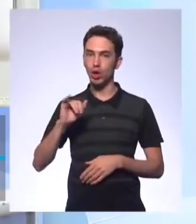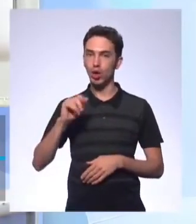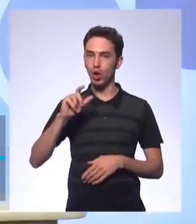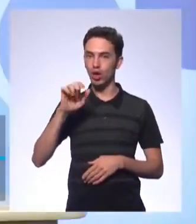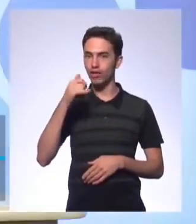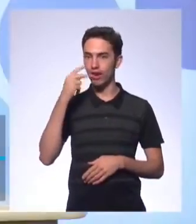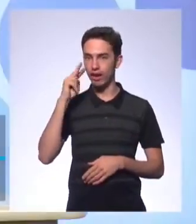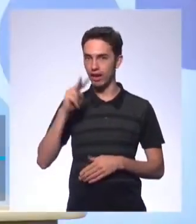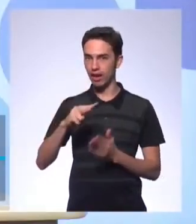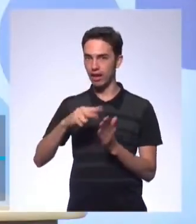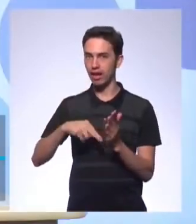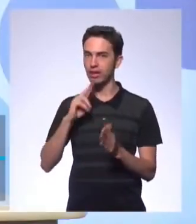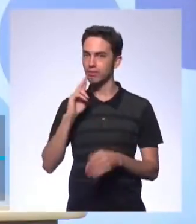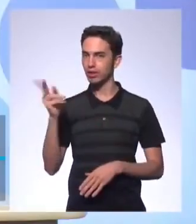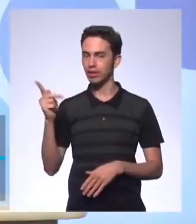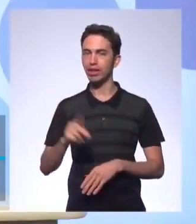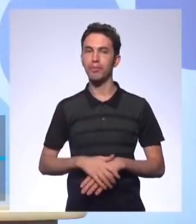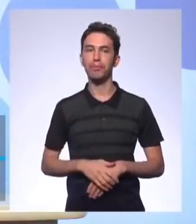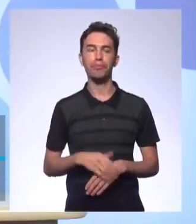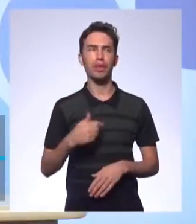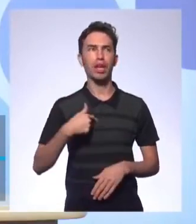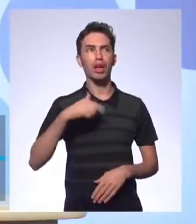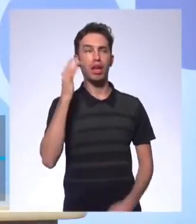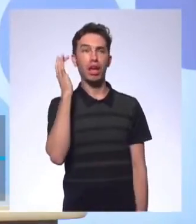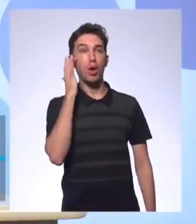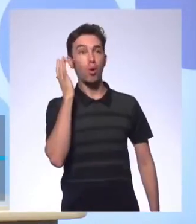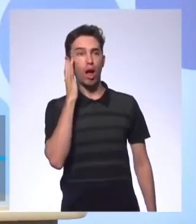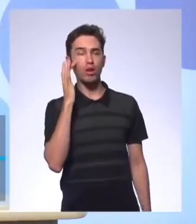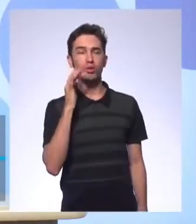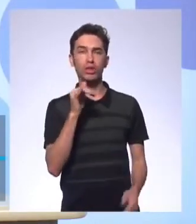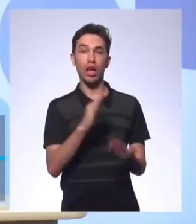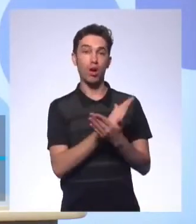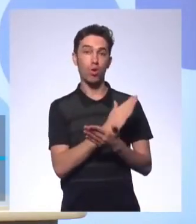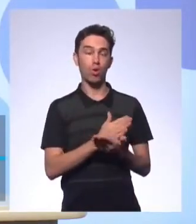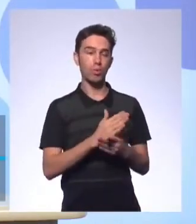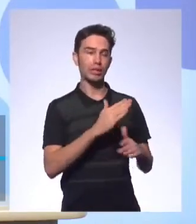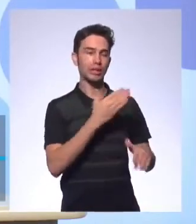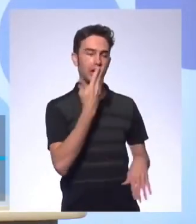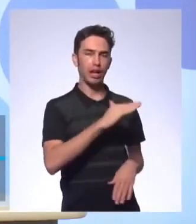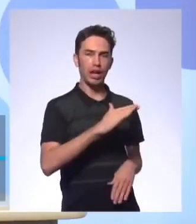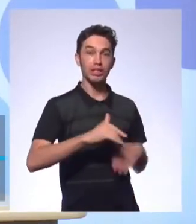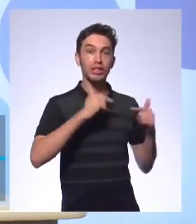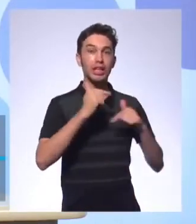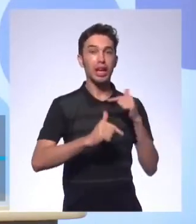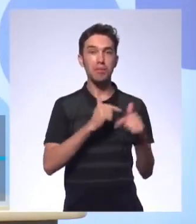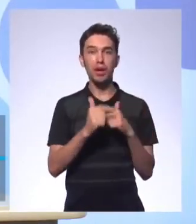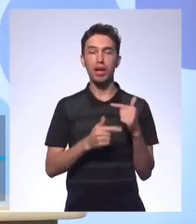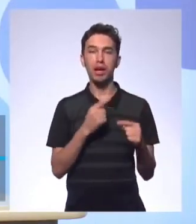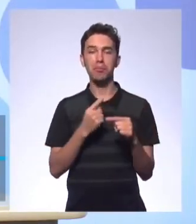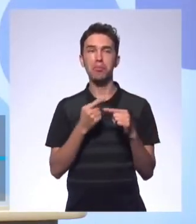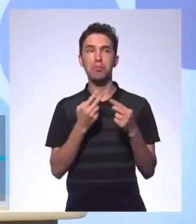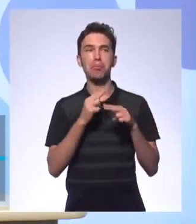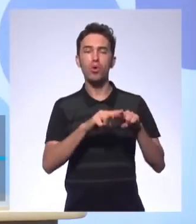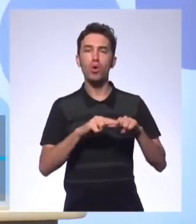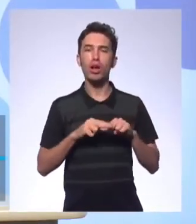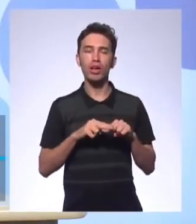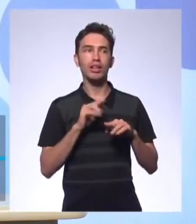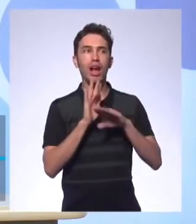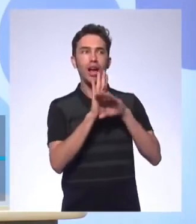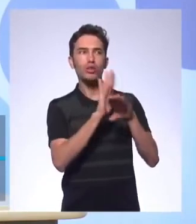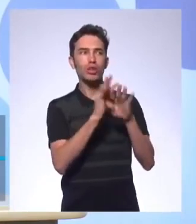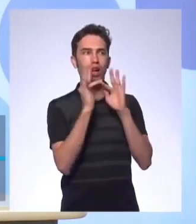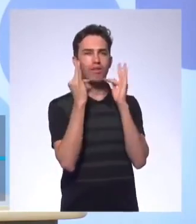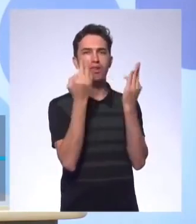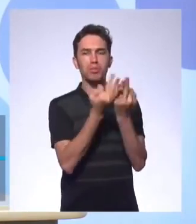do chat. Bom, eu acho que algumas crianças trabalham para ajudar a sua família, né? Mas elas tinham que